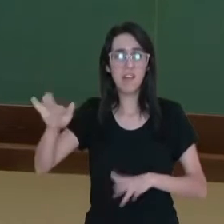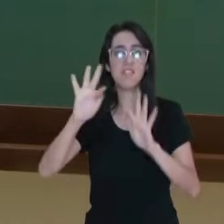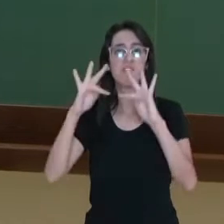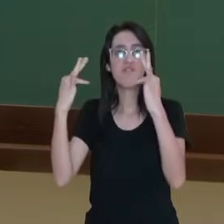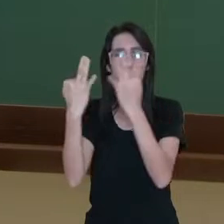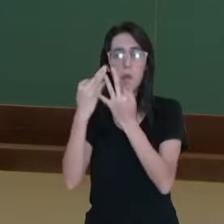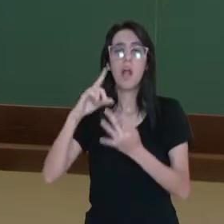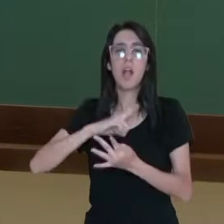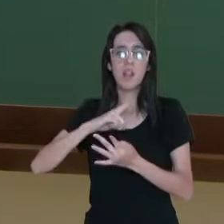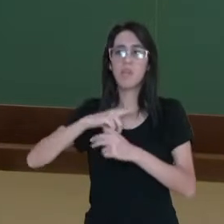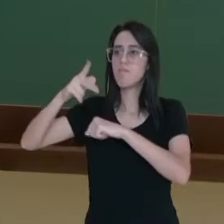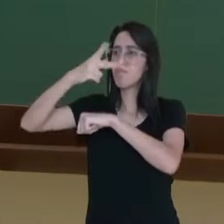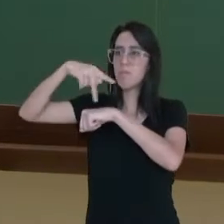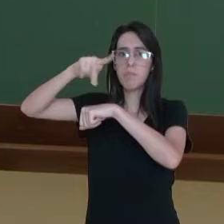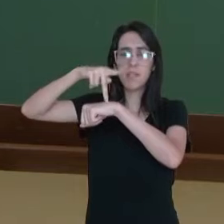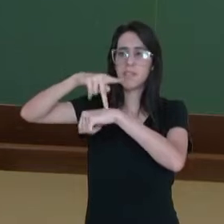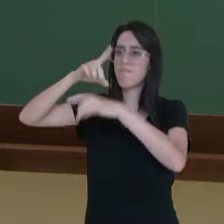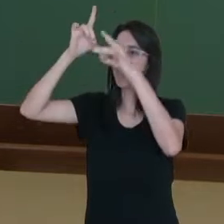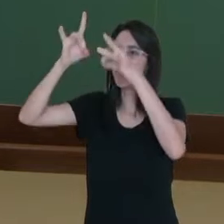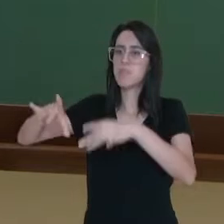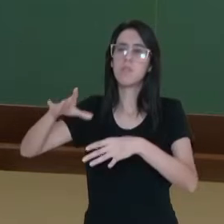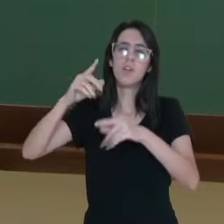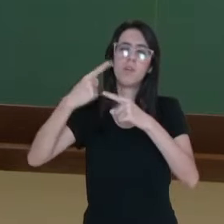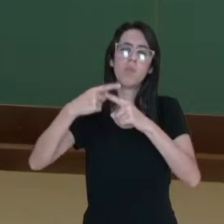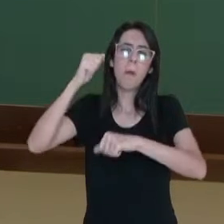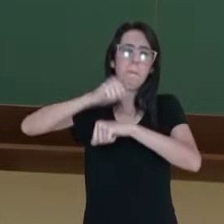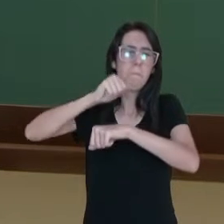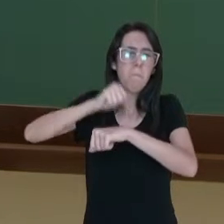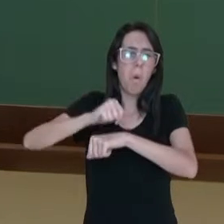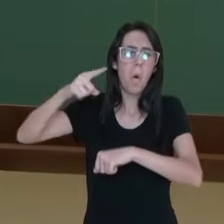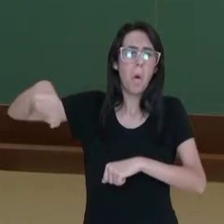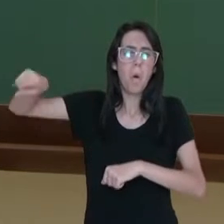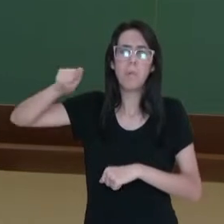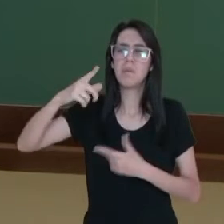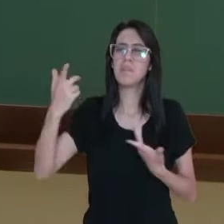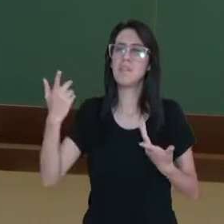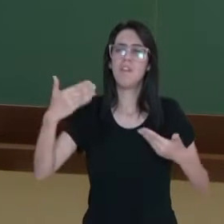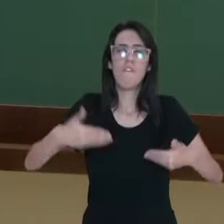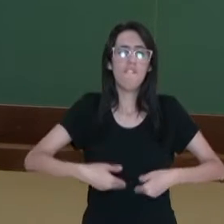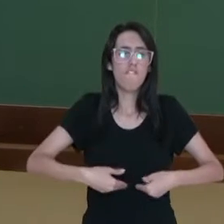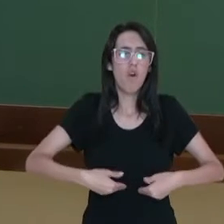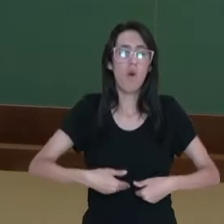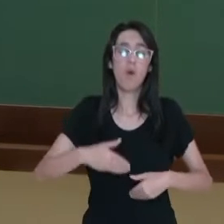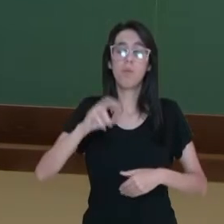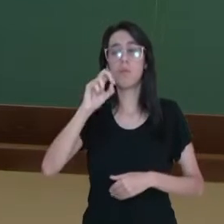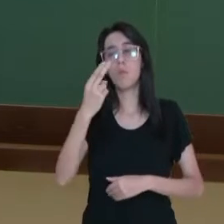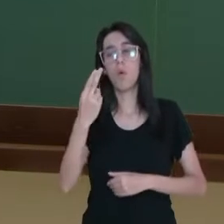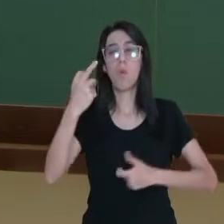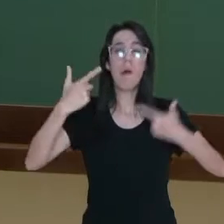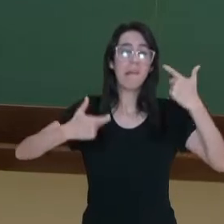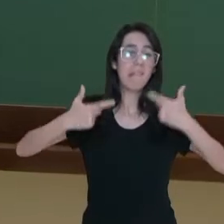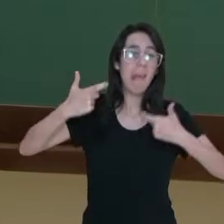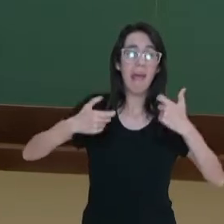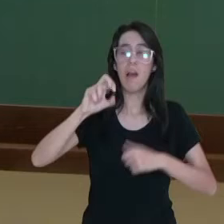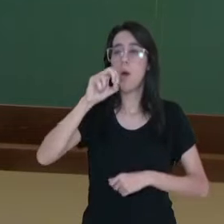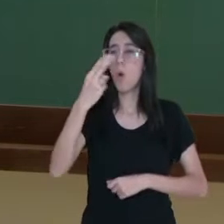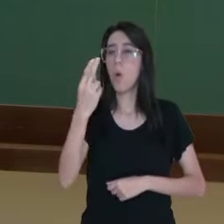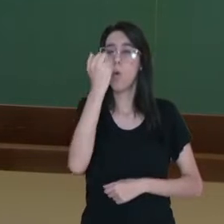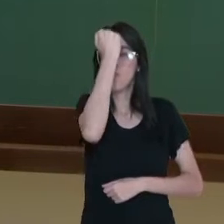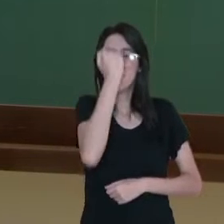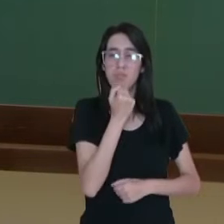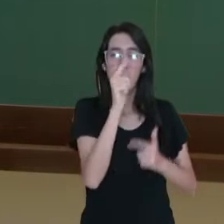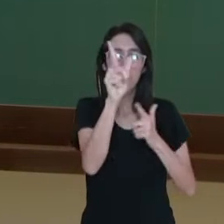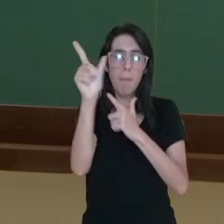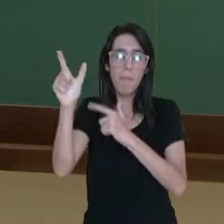seus países por motivo de fome, de pobreza, por motivo de guerra, de terrorismo,